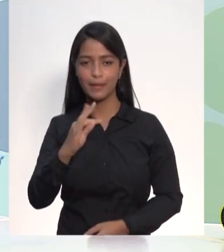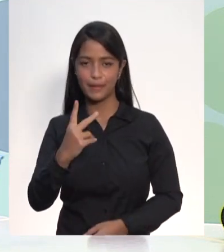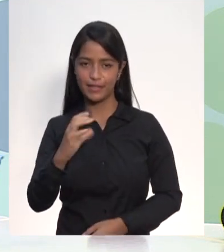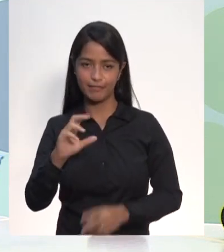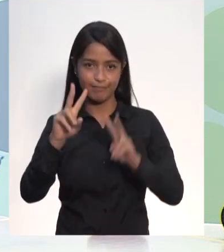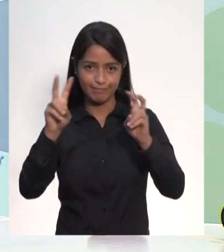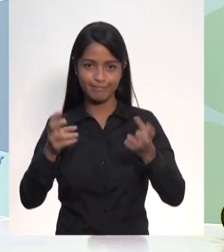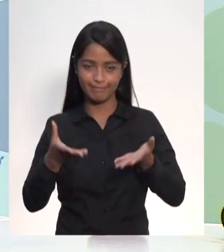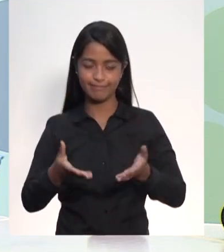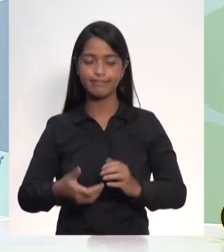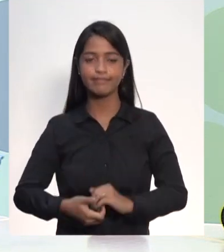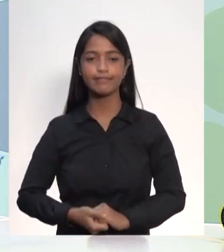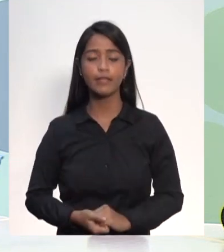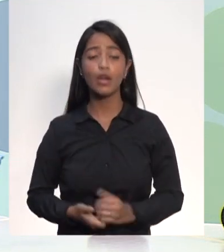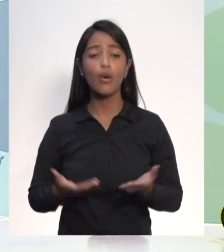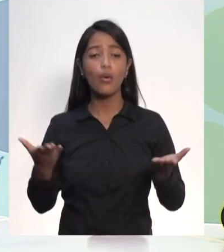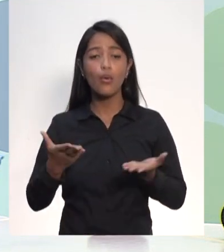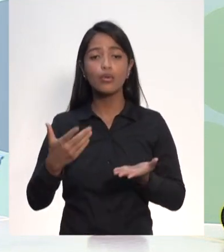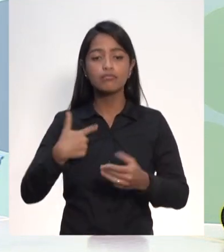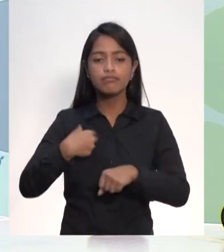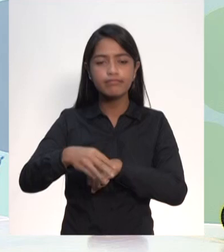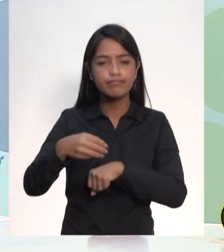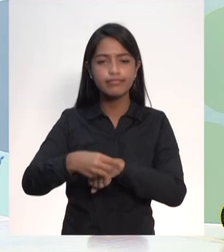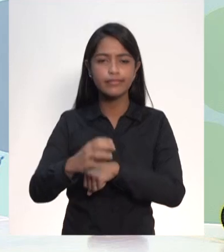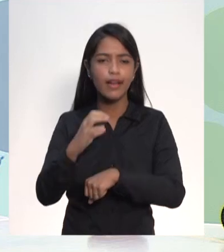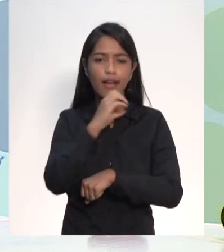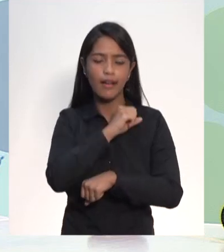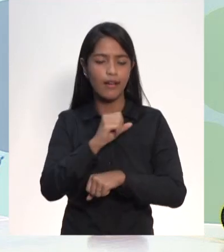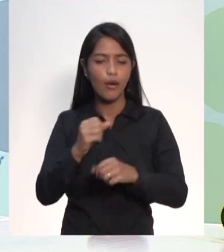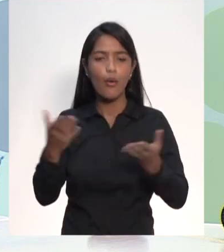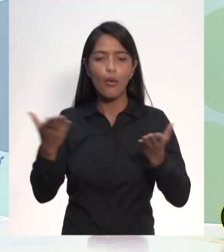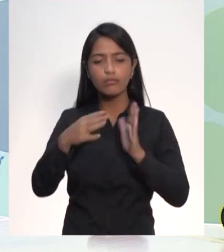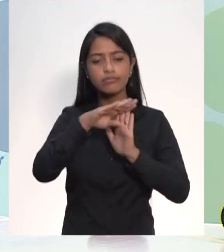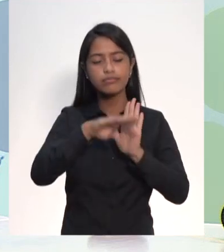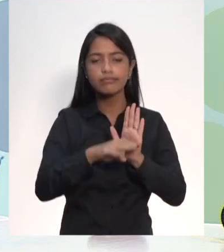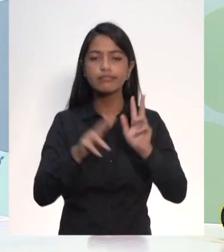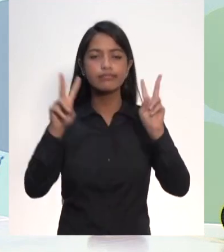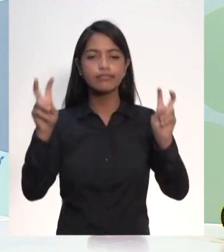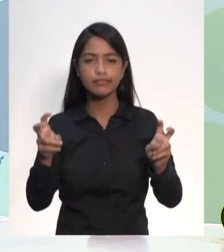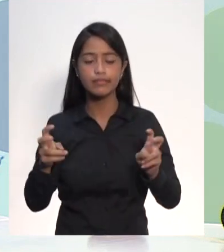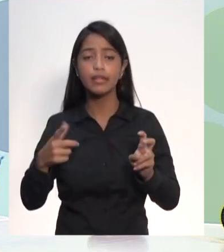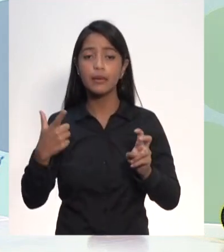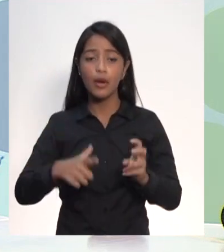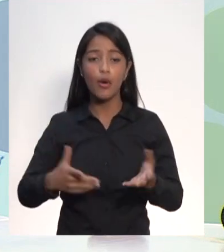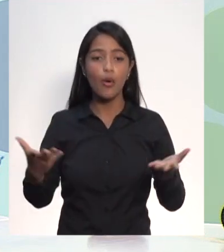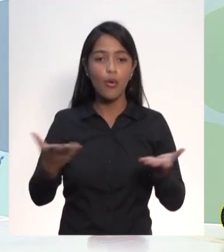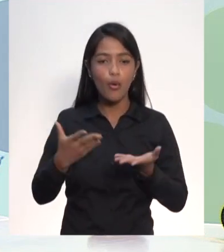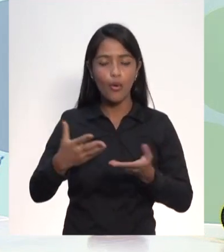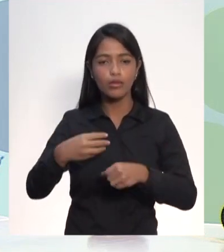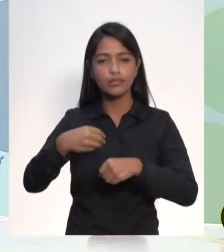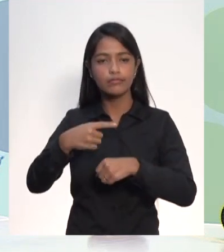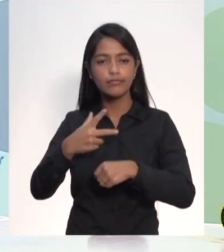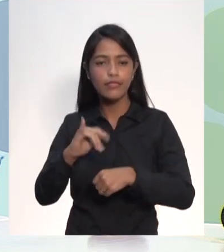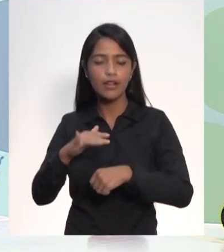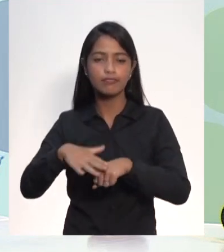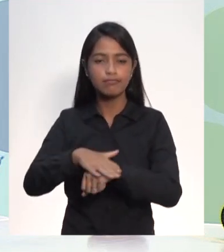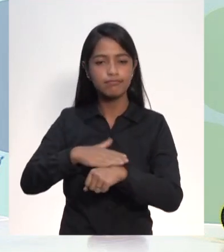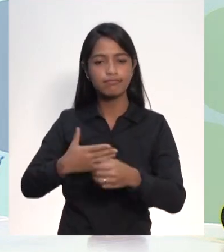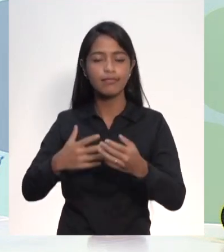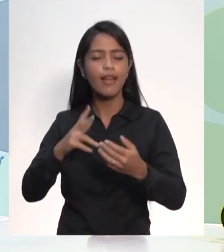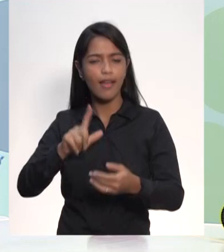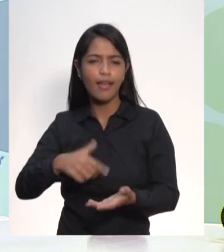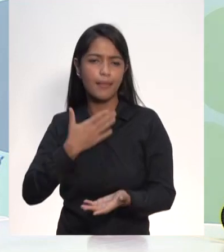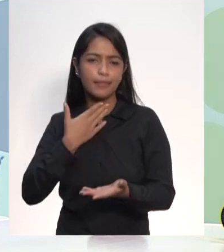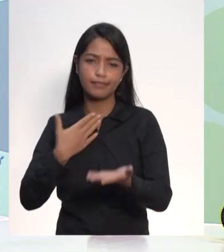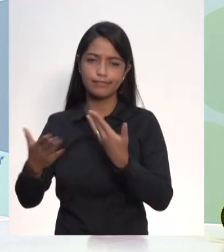Pretendo passar rapidamente aqui para vocês um pouquinho da pauta, um pouquinho da ideia do que nós pretendemos conversar aqui hoje. É um bate-papo,